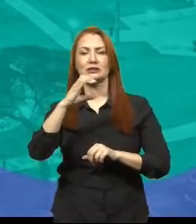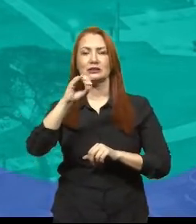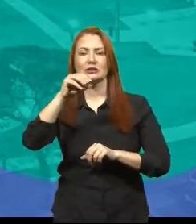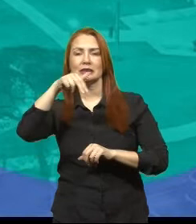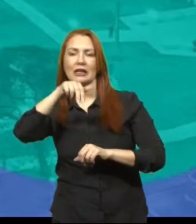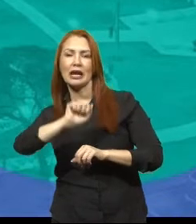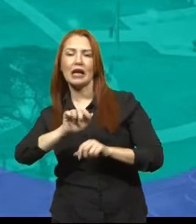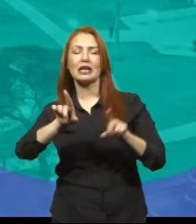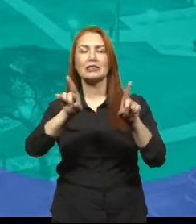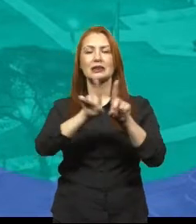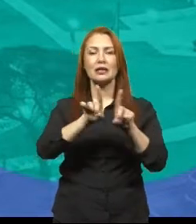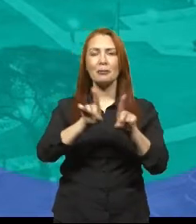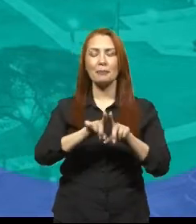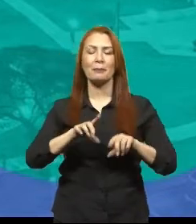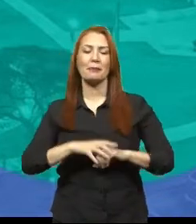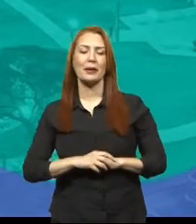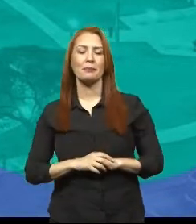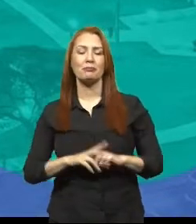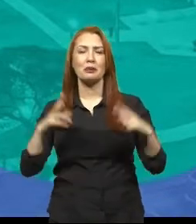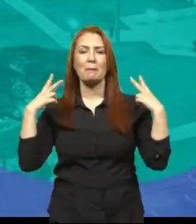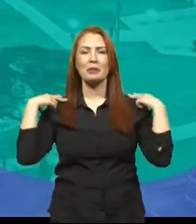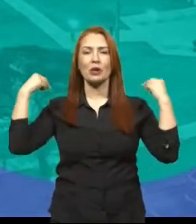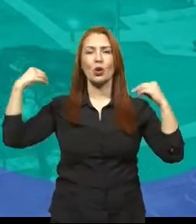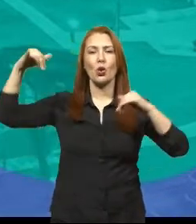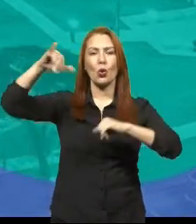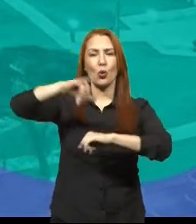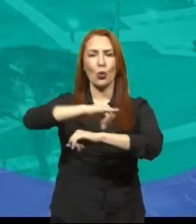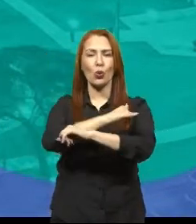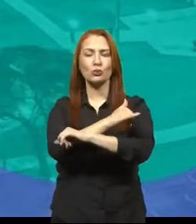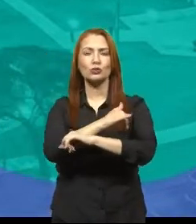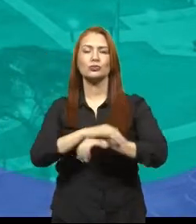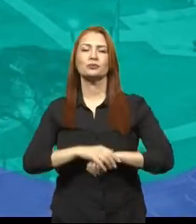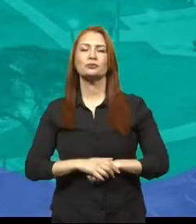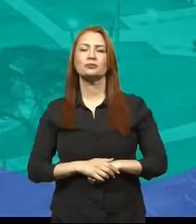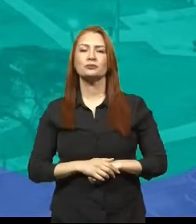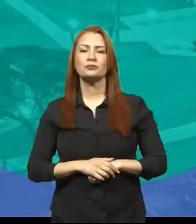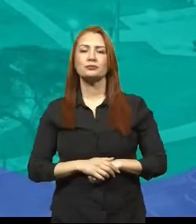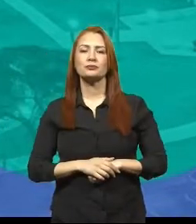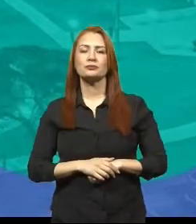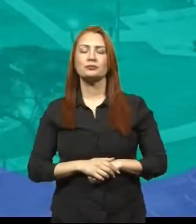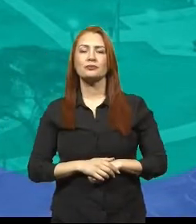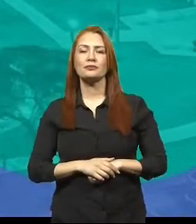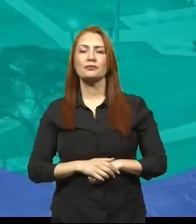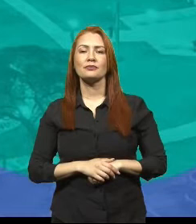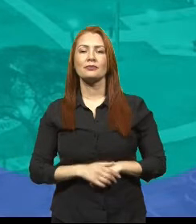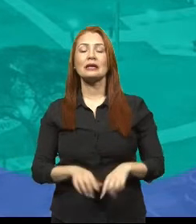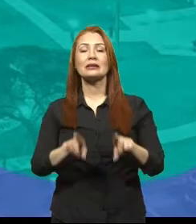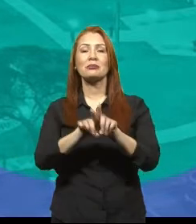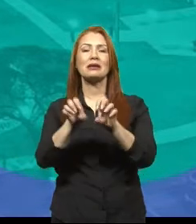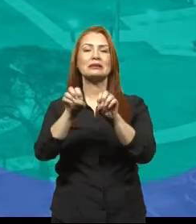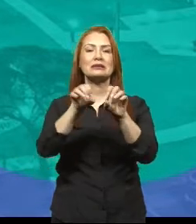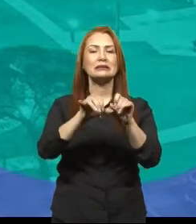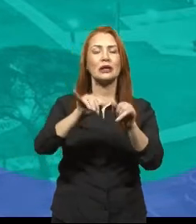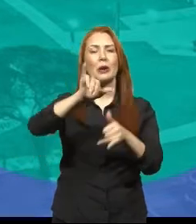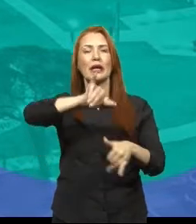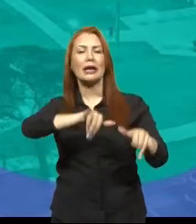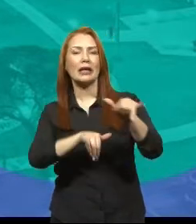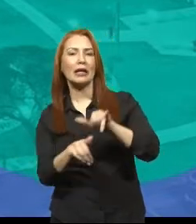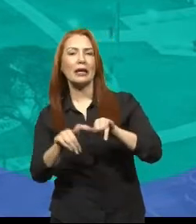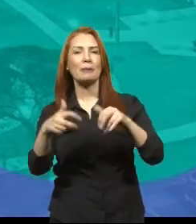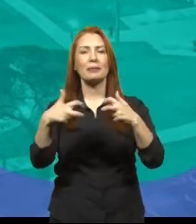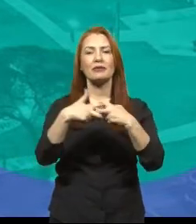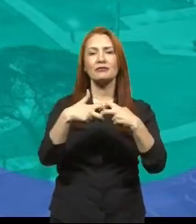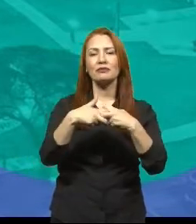aviação, pilotos que usam simuladores, né? Ensinos de química, física, com